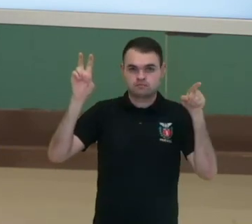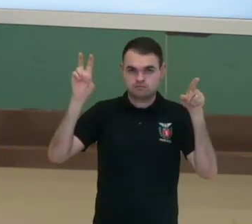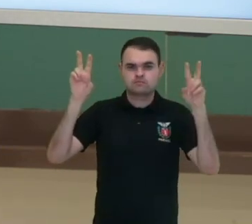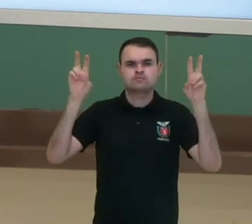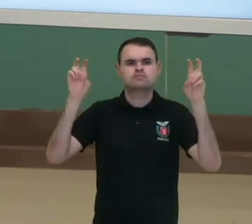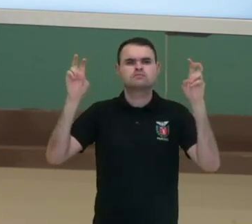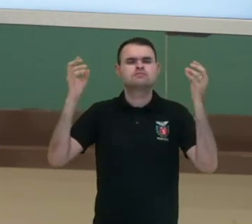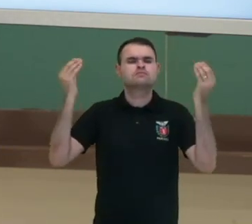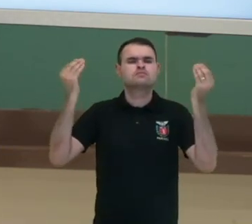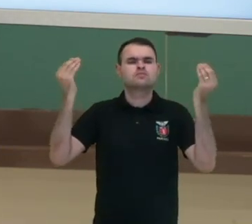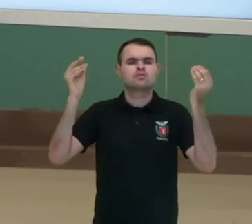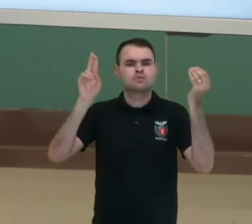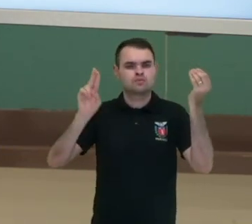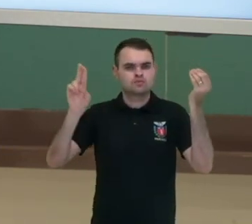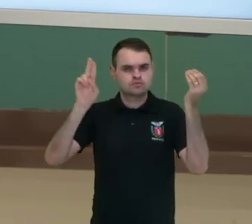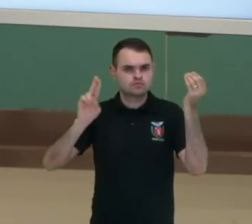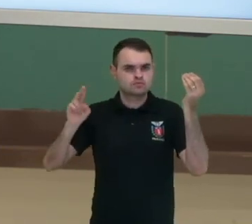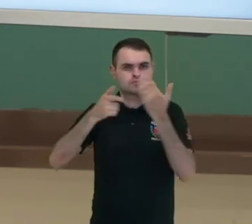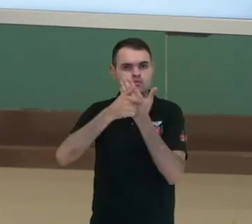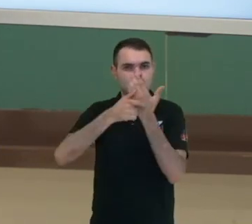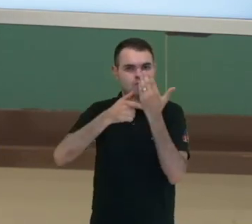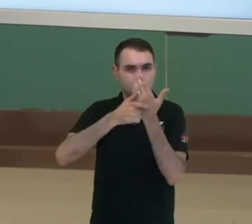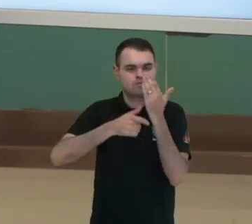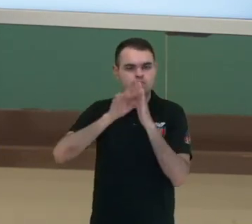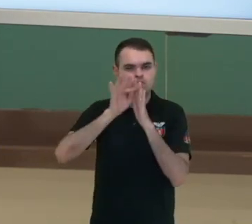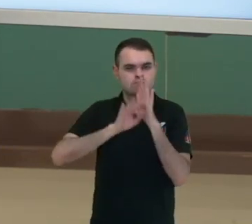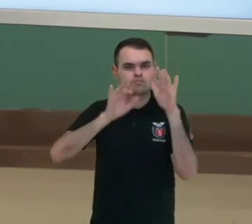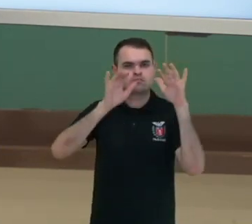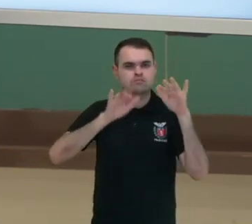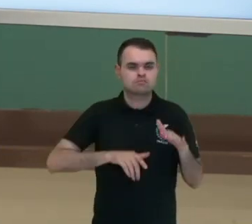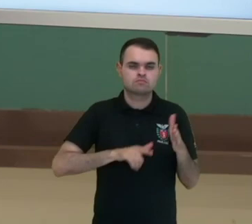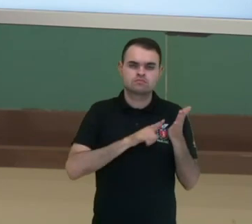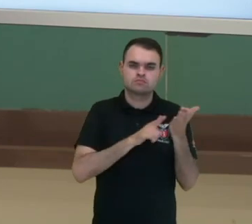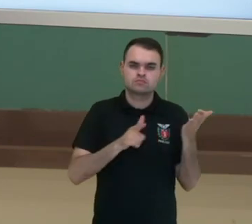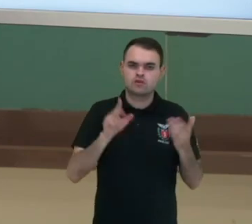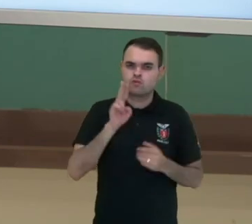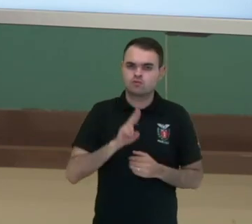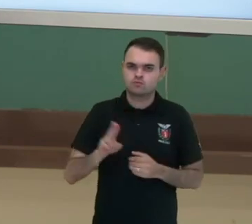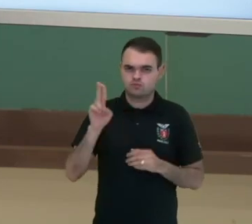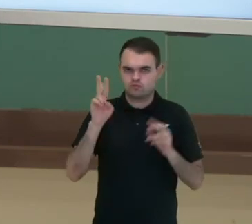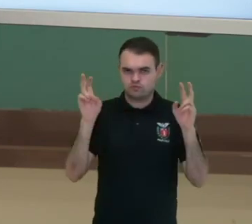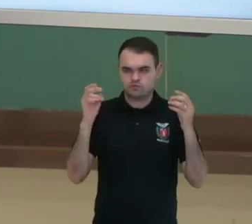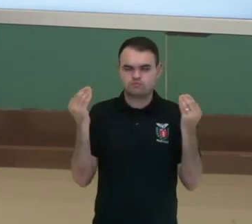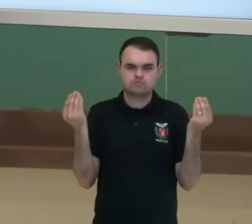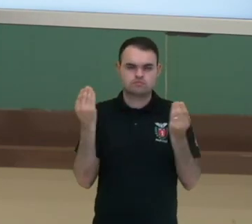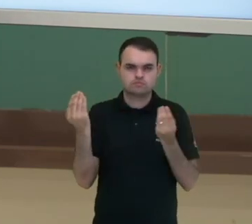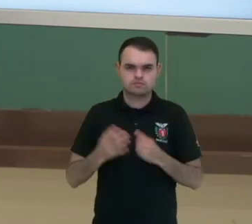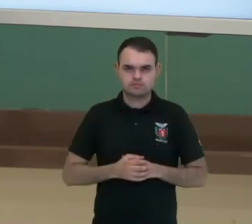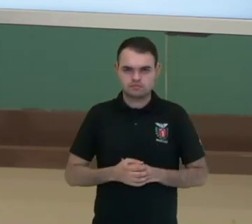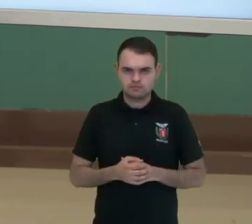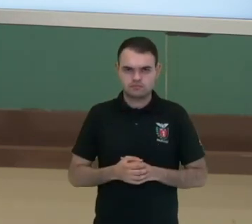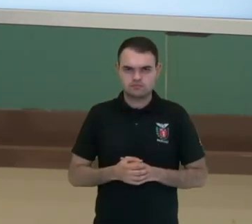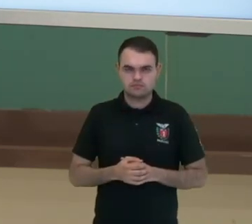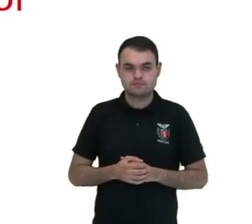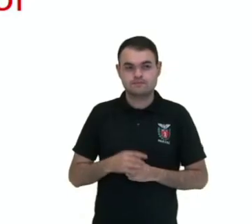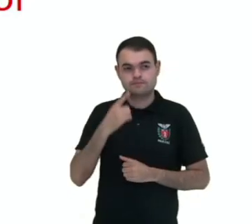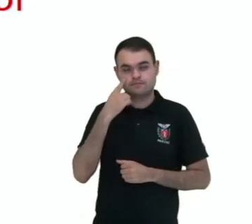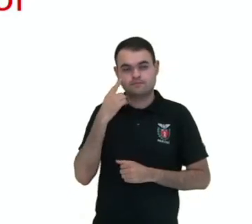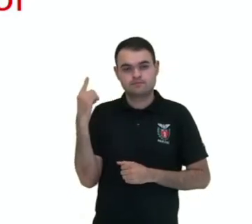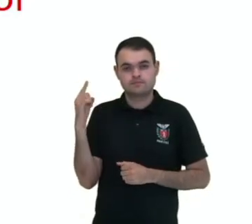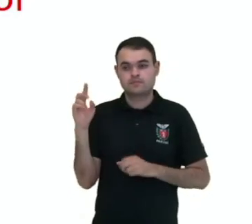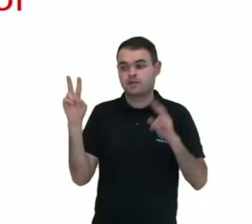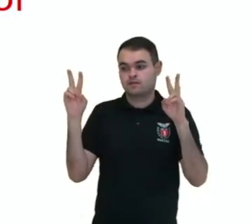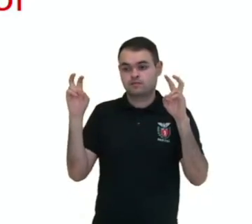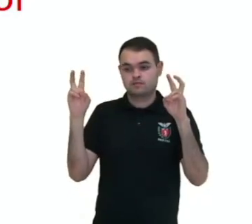que os escritores, os autores de textos, os jornalistas utilizam as aspas. Então, vamos verificar? Vejam, as aspas